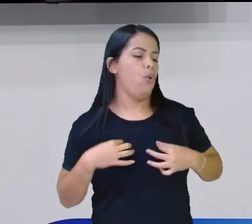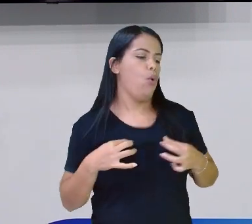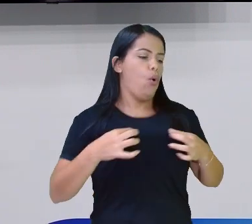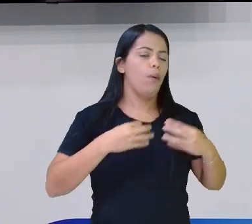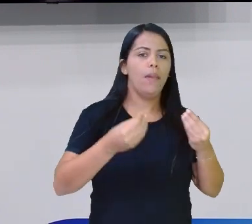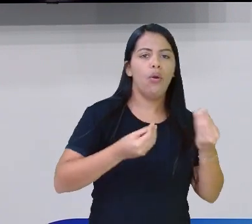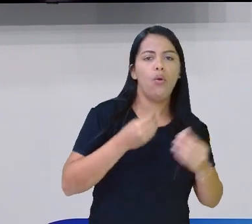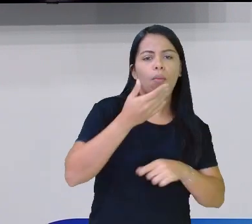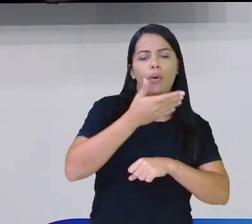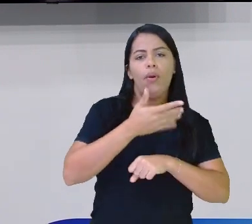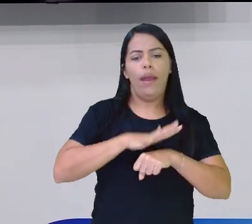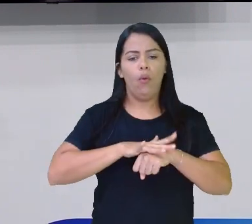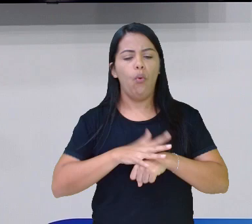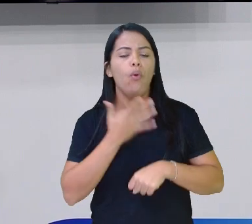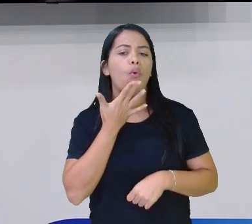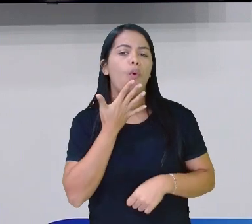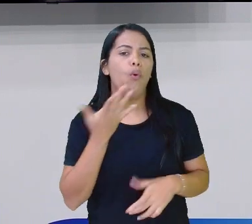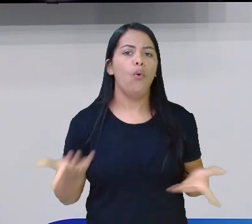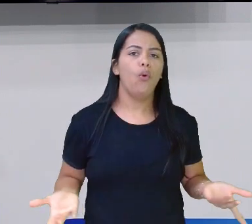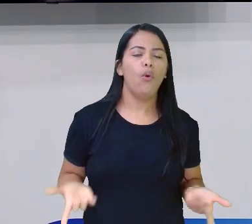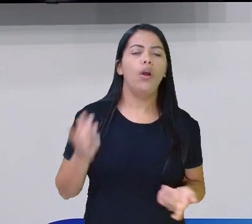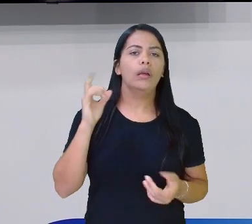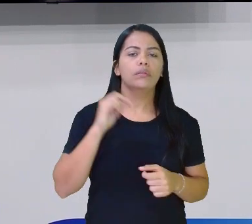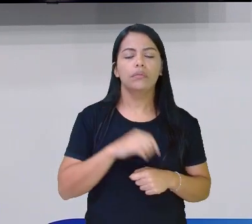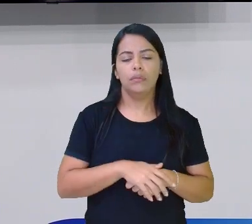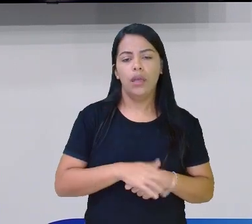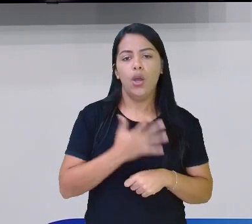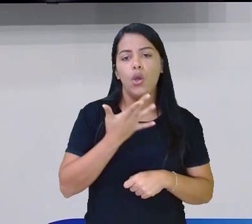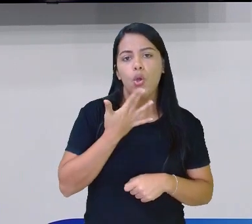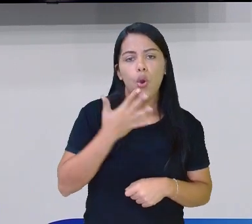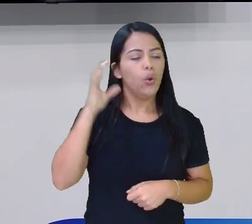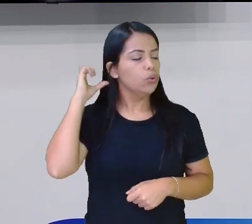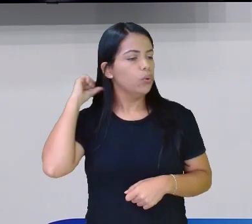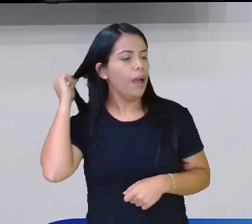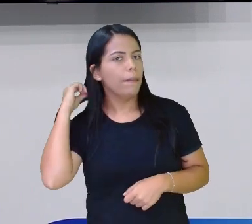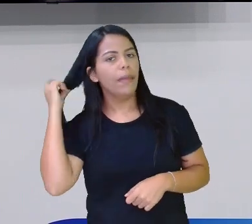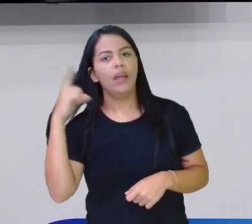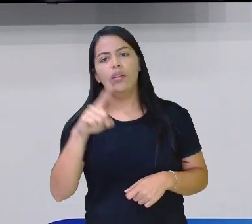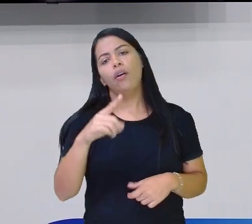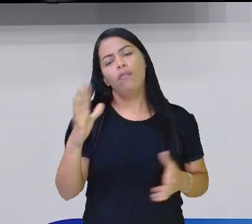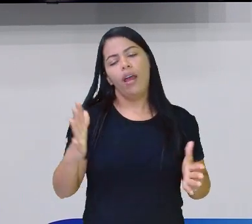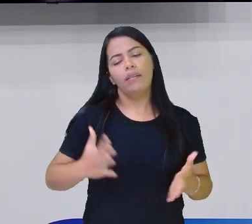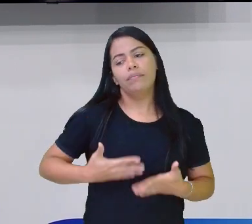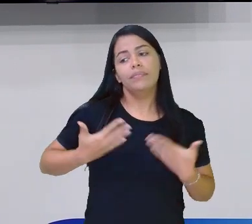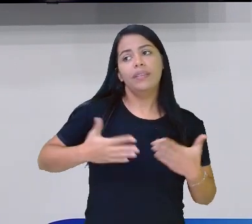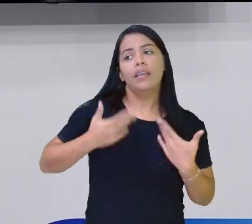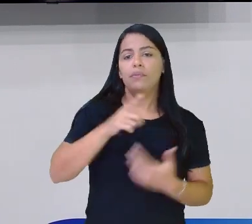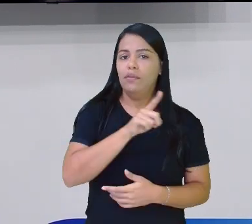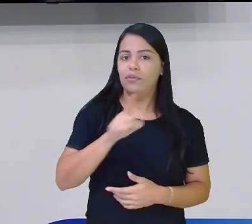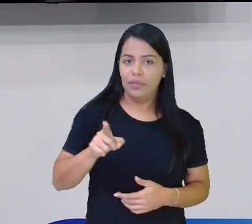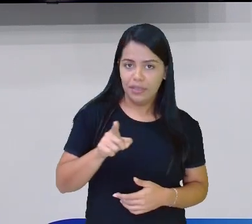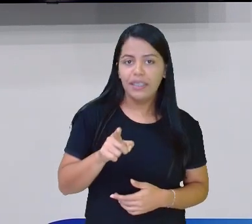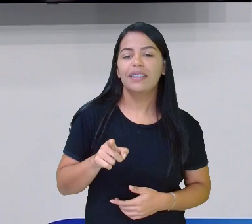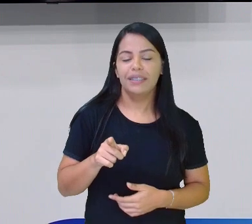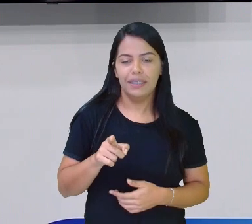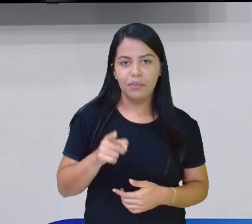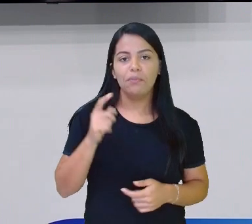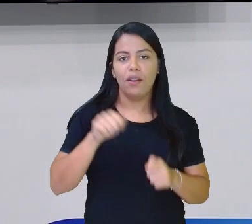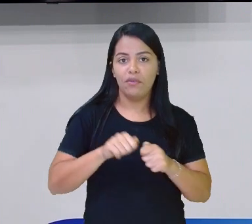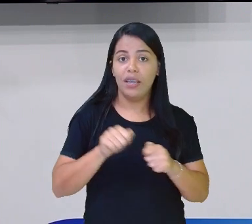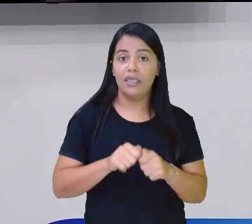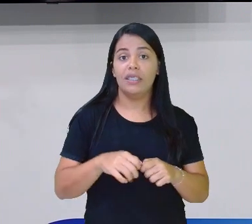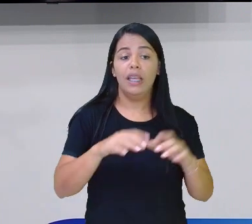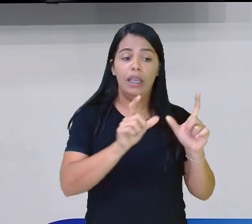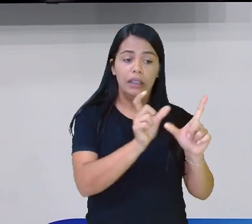cabelo, o tipo físico, e já vai se inspirando aí para a sua tirinha. Então, como é que